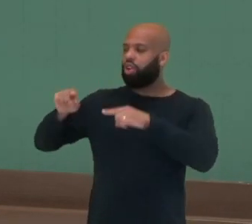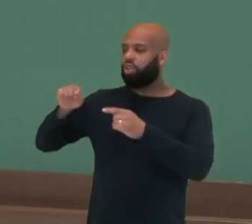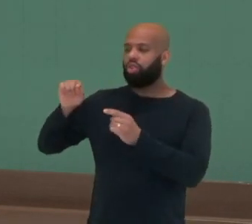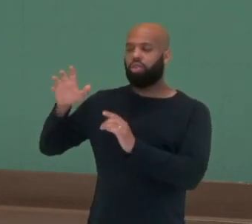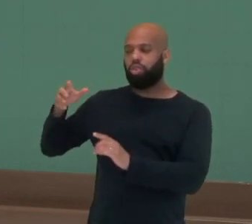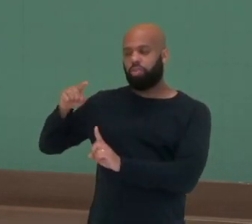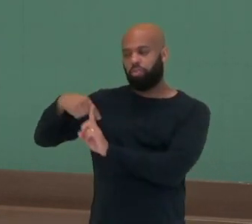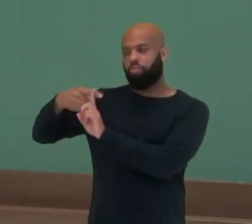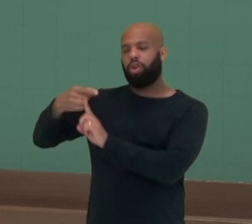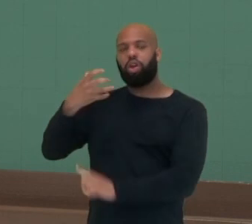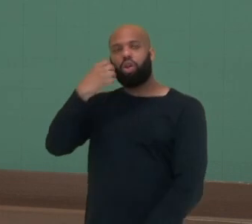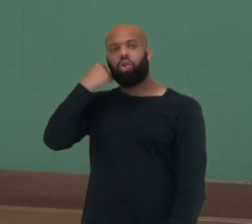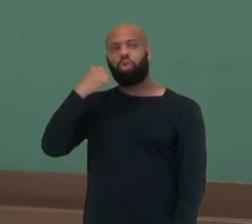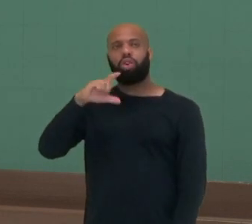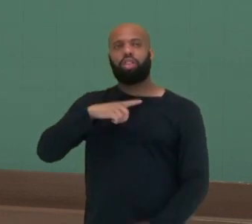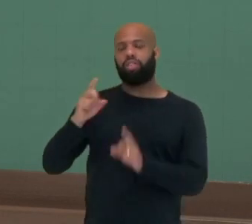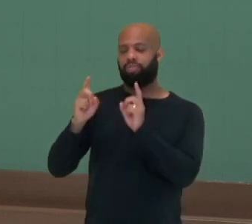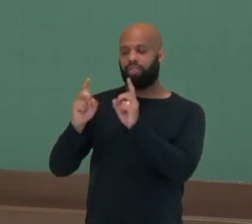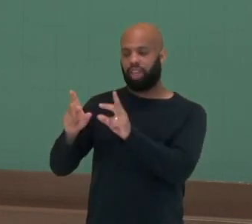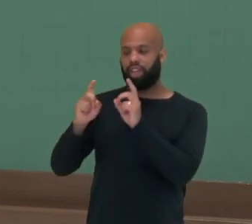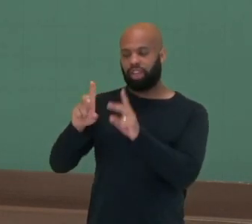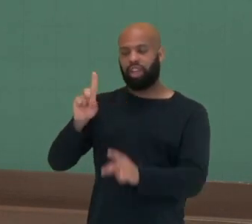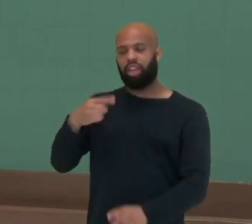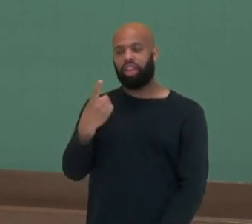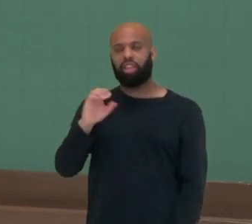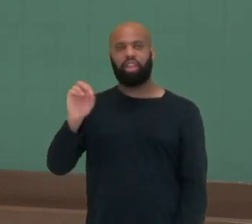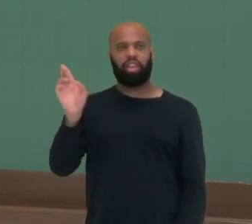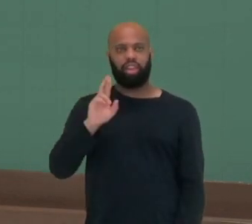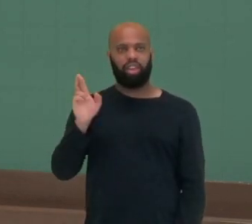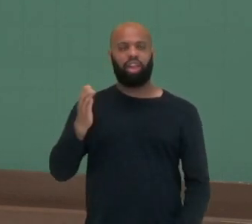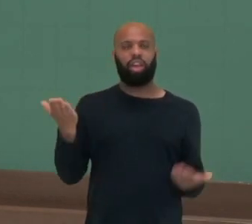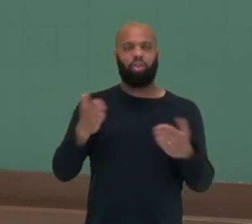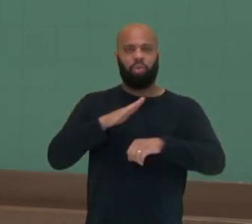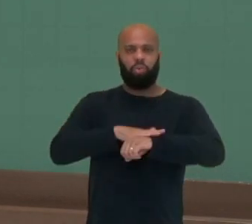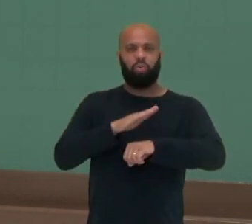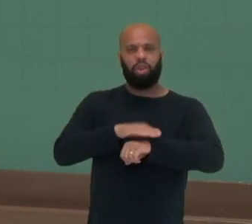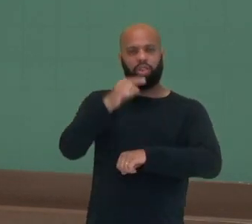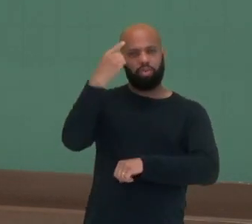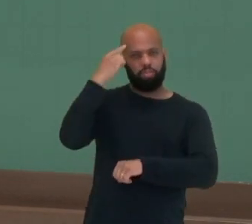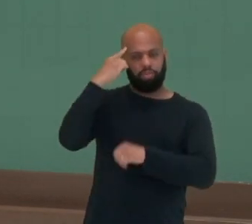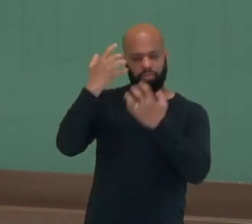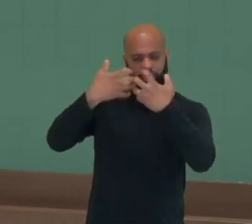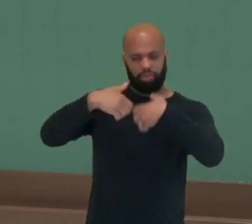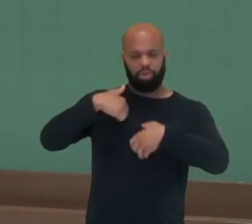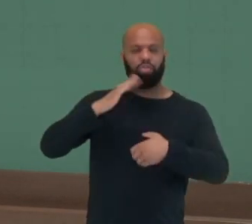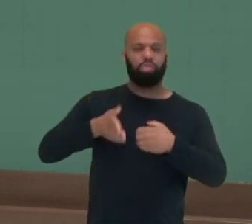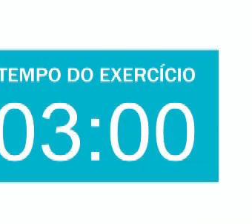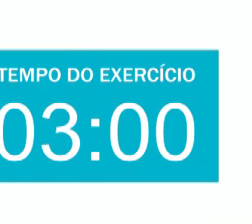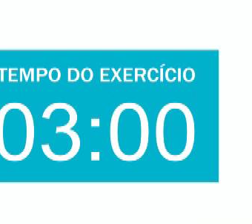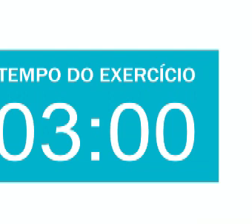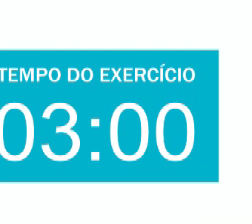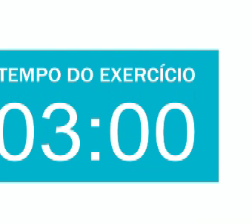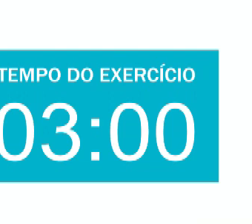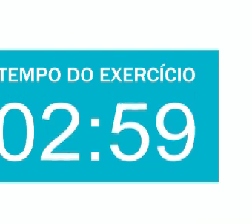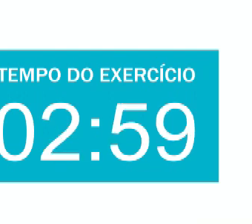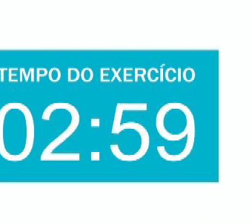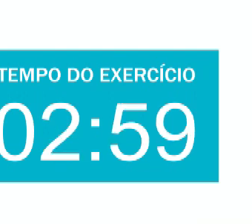o lucro, com o preço de venda que a gente tem de R$10. Vou dar um tempinho para vocês pensarem e já voltamos a conferir.